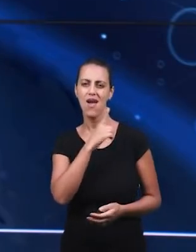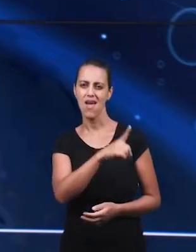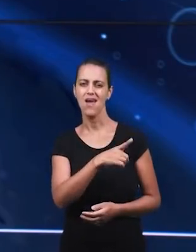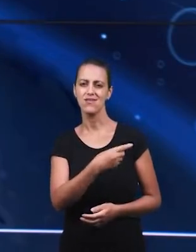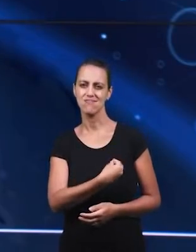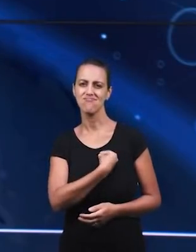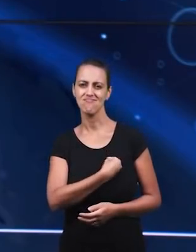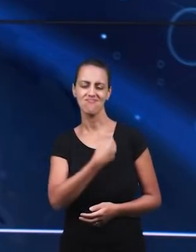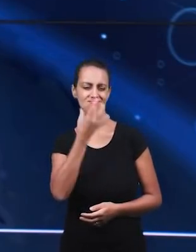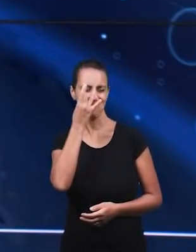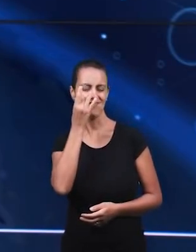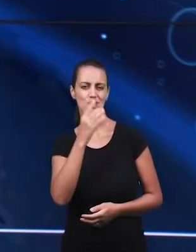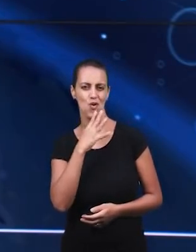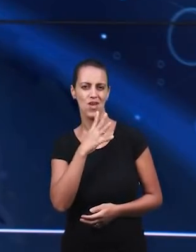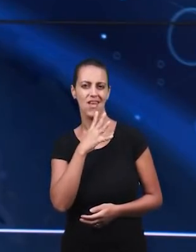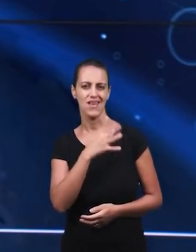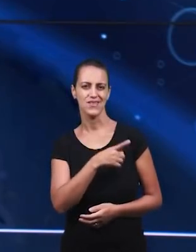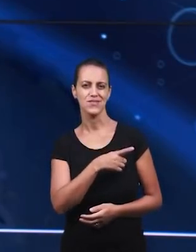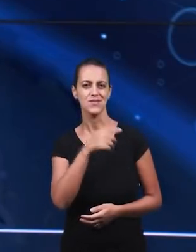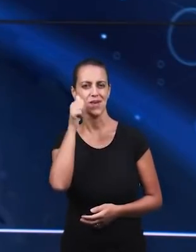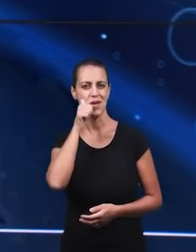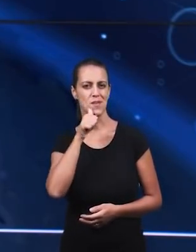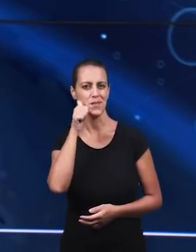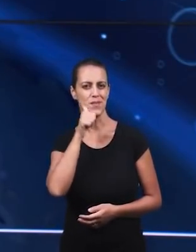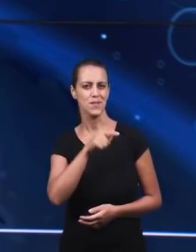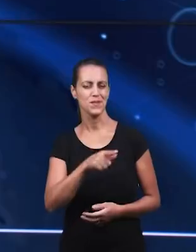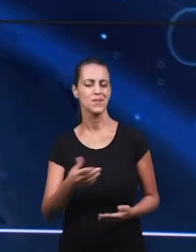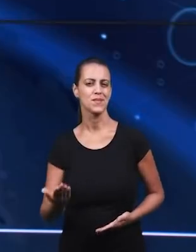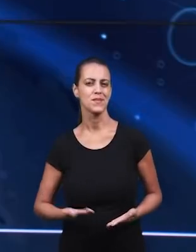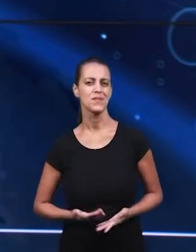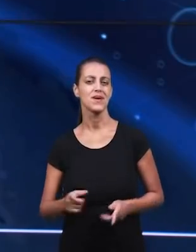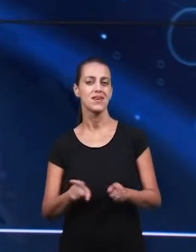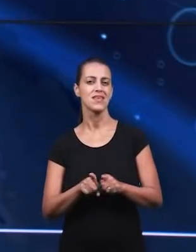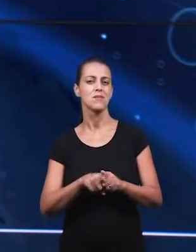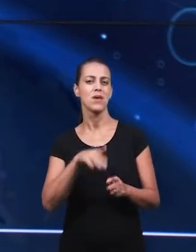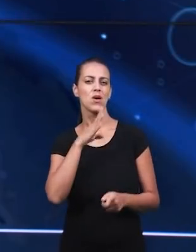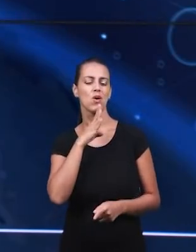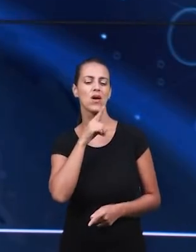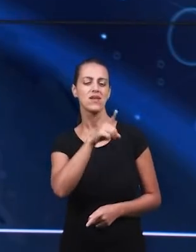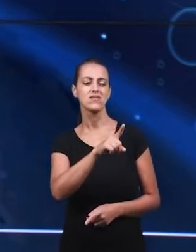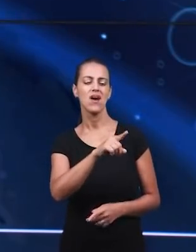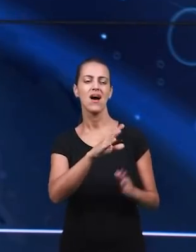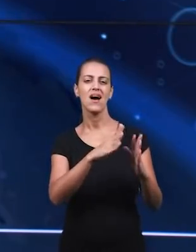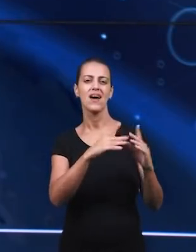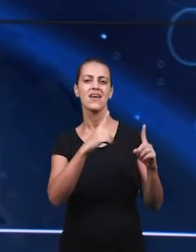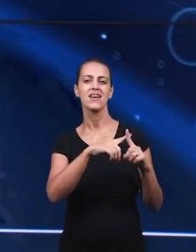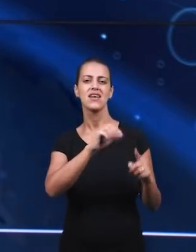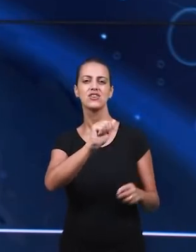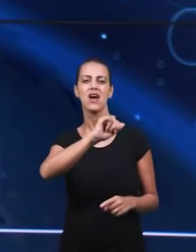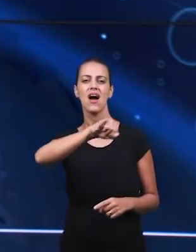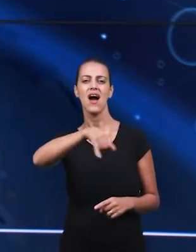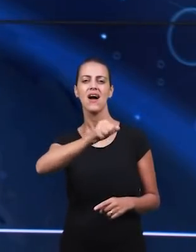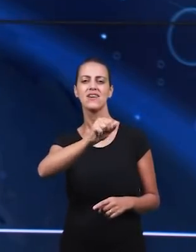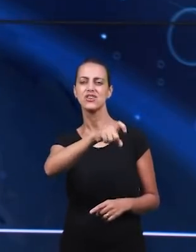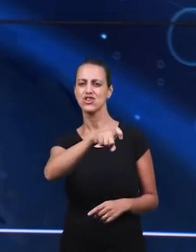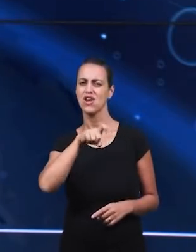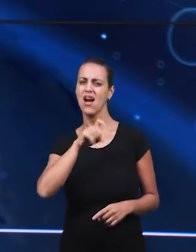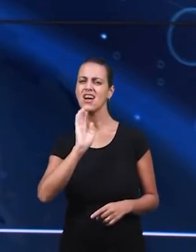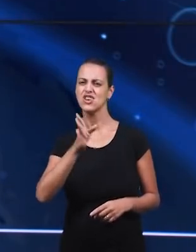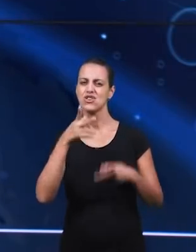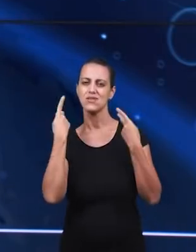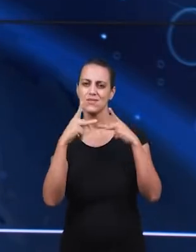irmã Savitri, conheço pessoalmente a igreja em Ajax, e creio que já preguei umas 2 vezes na